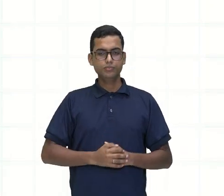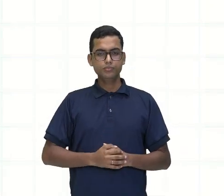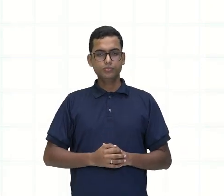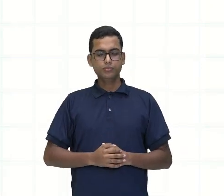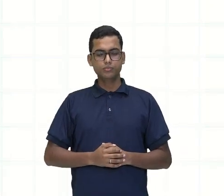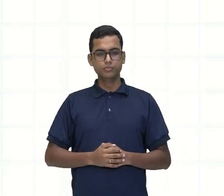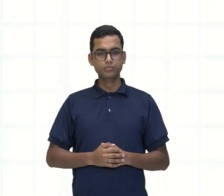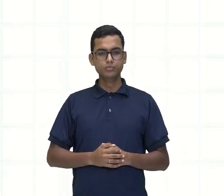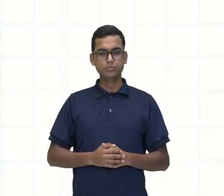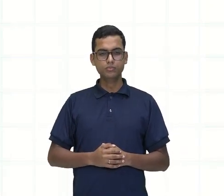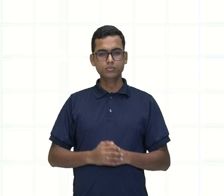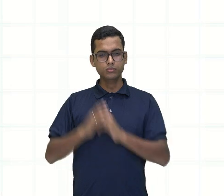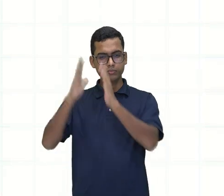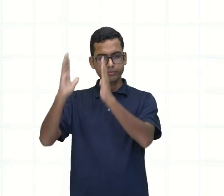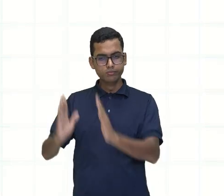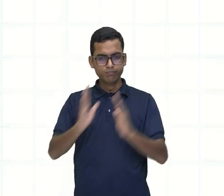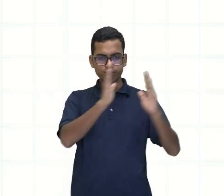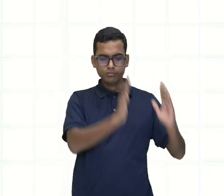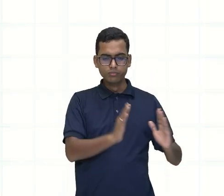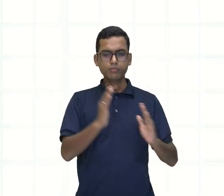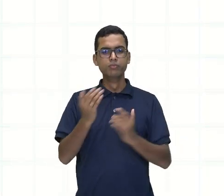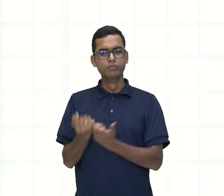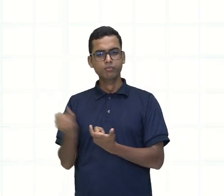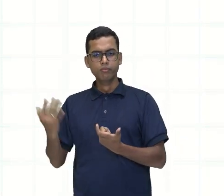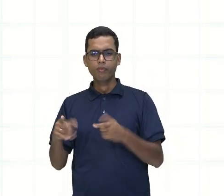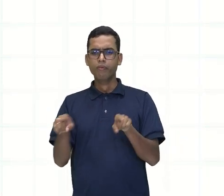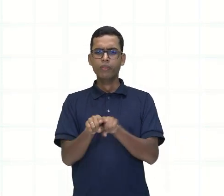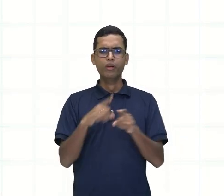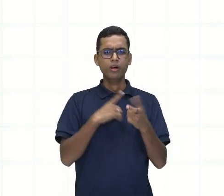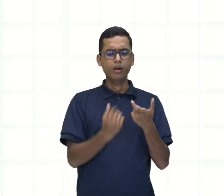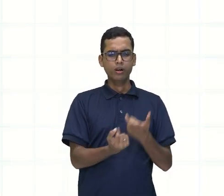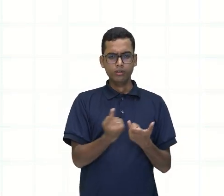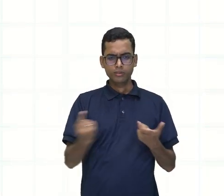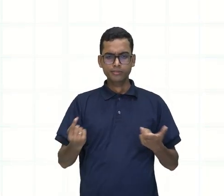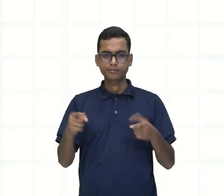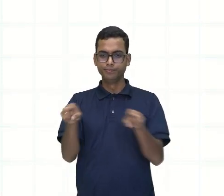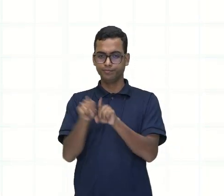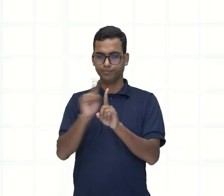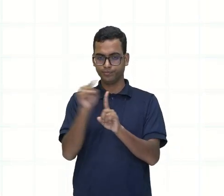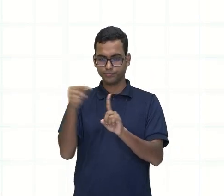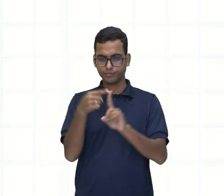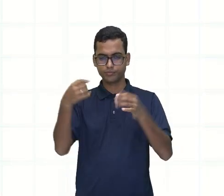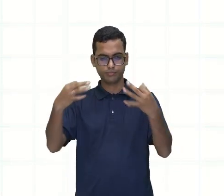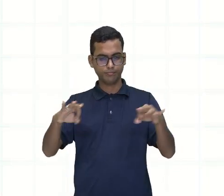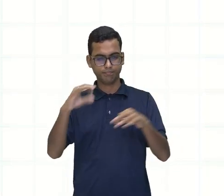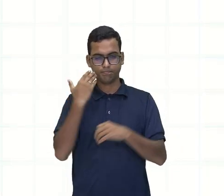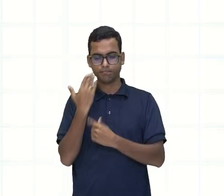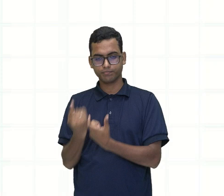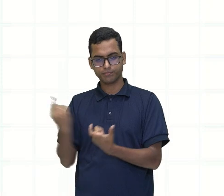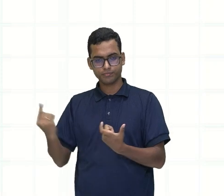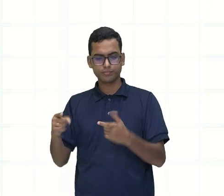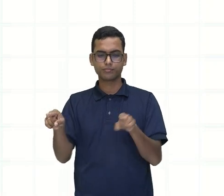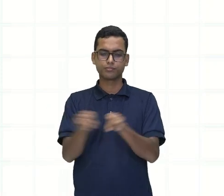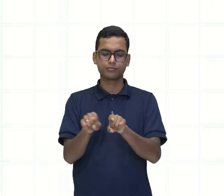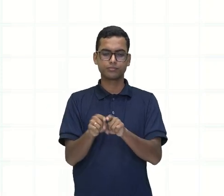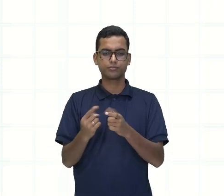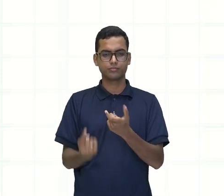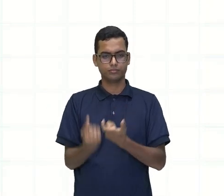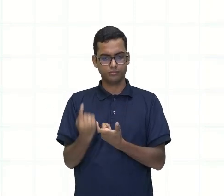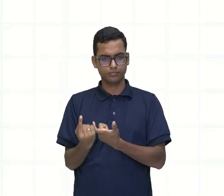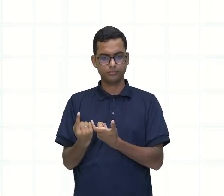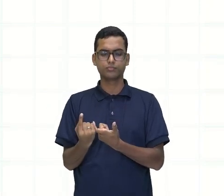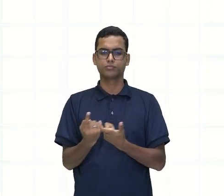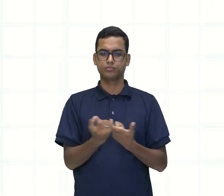Então, esses são os pronomes com função de object pronouns, na forma